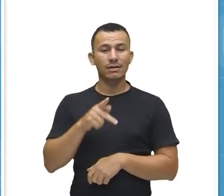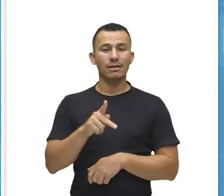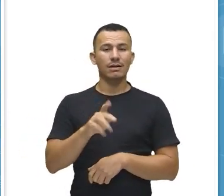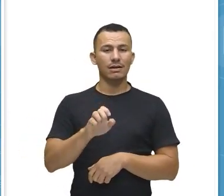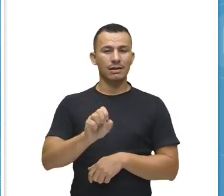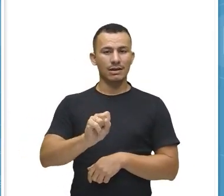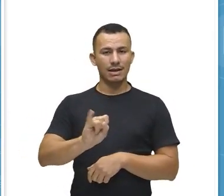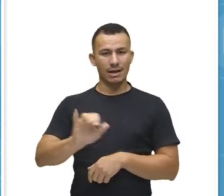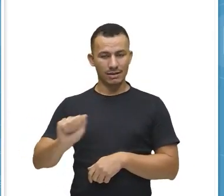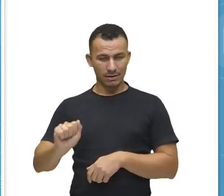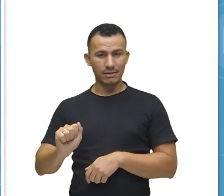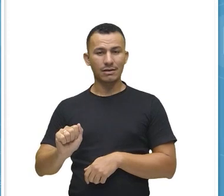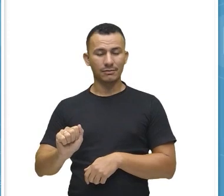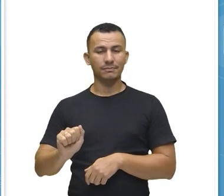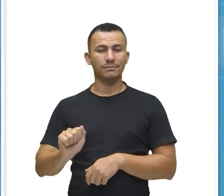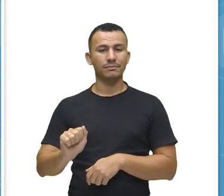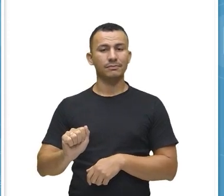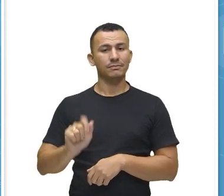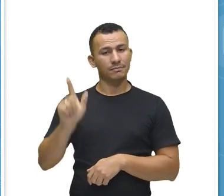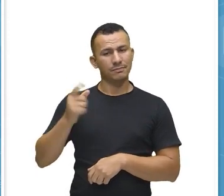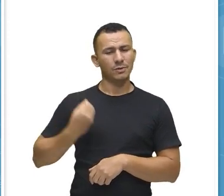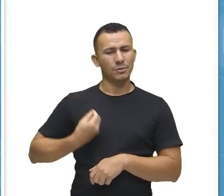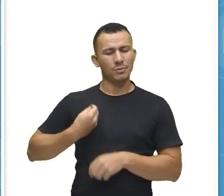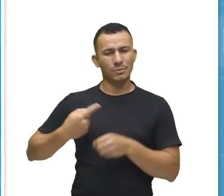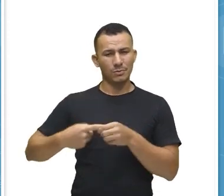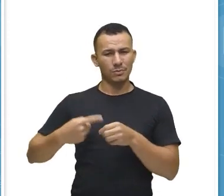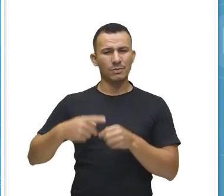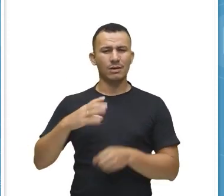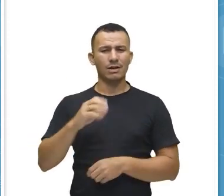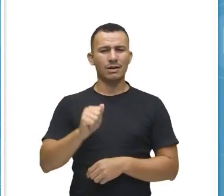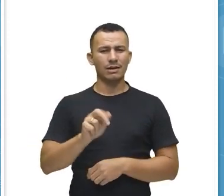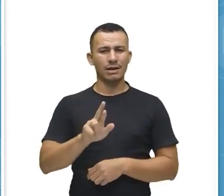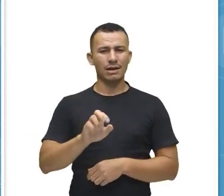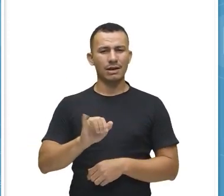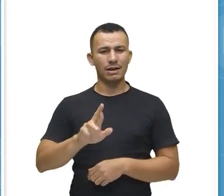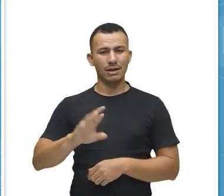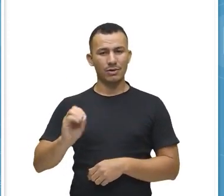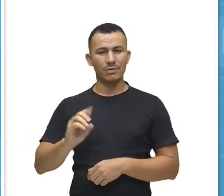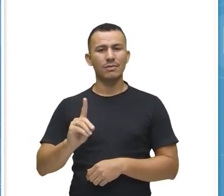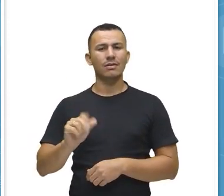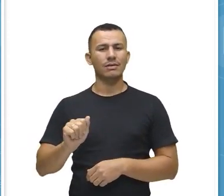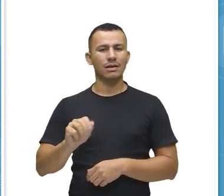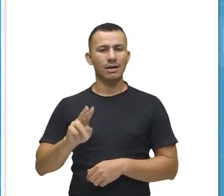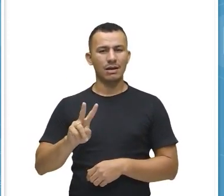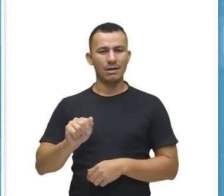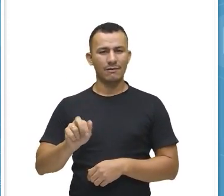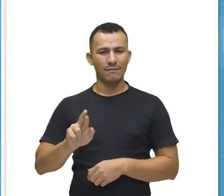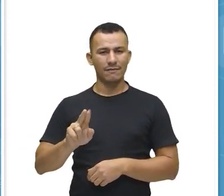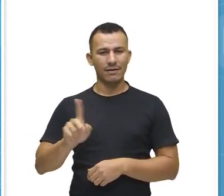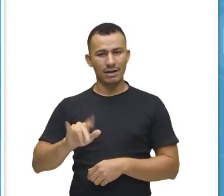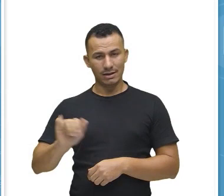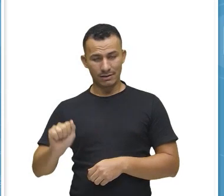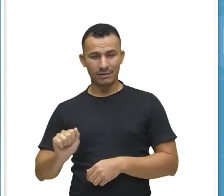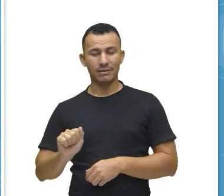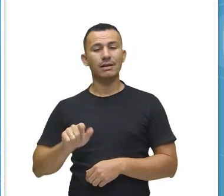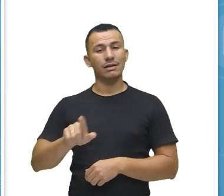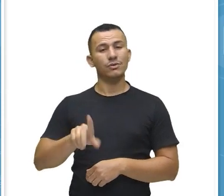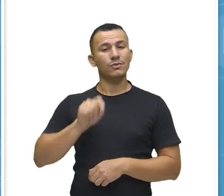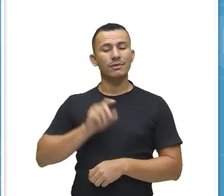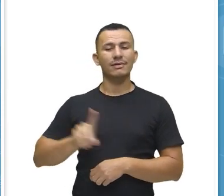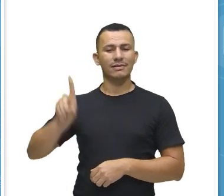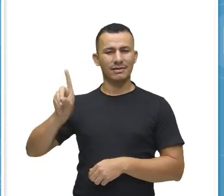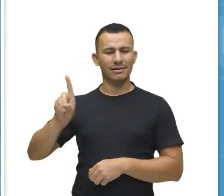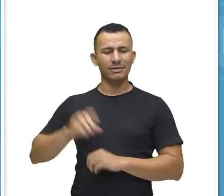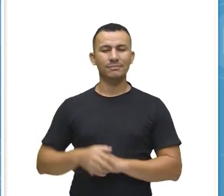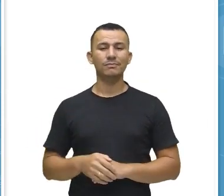da Várzea, Escola Coronel Fiuza, e ela já começa com a letra D. Letra D é a sugestão da Késia. O Luan